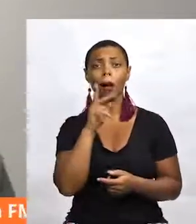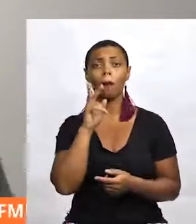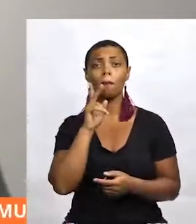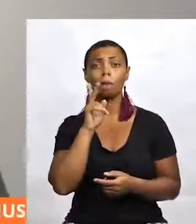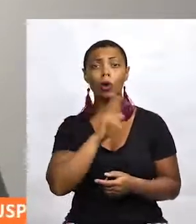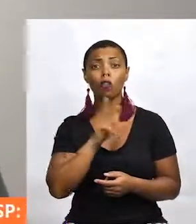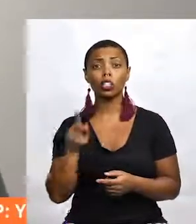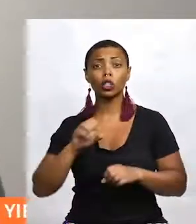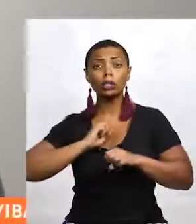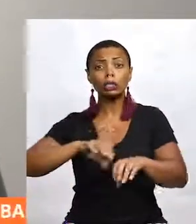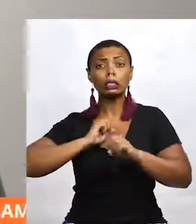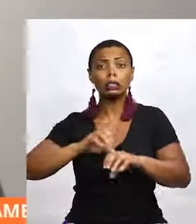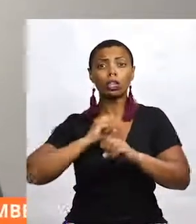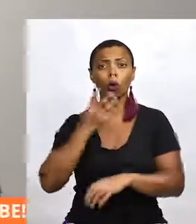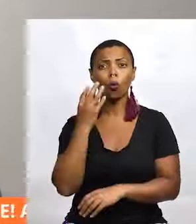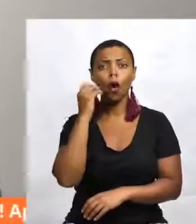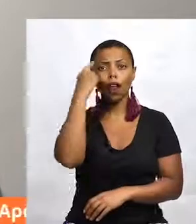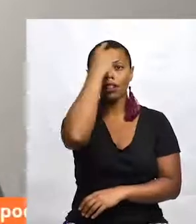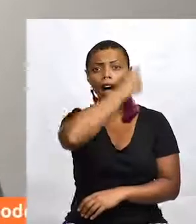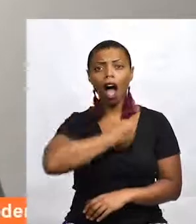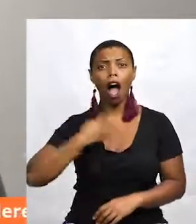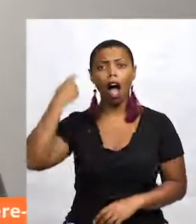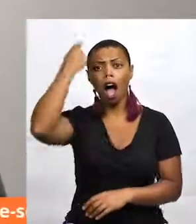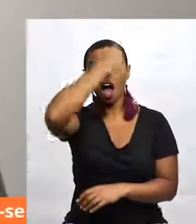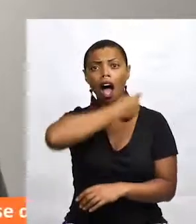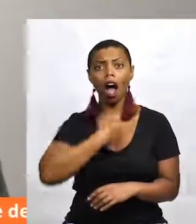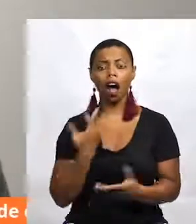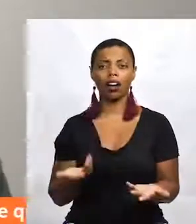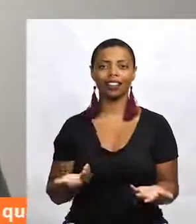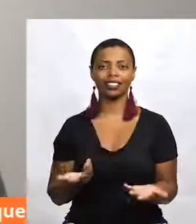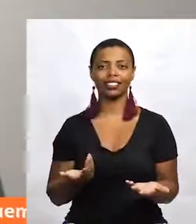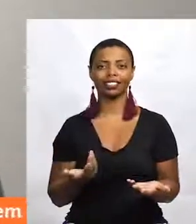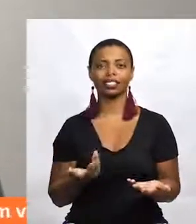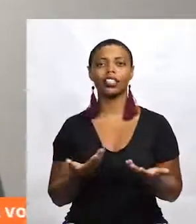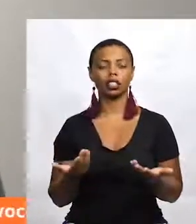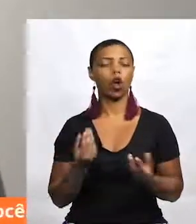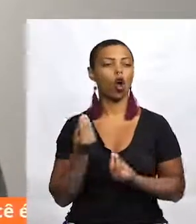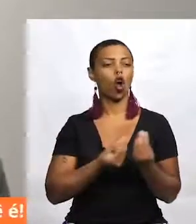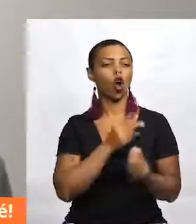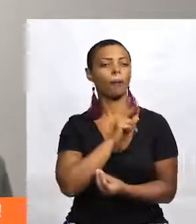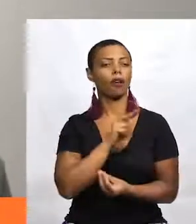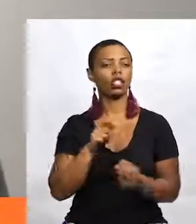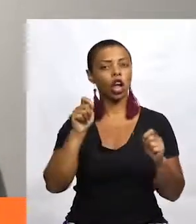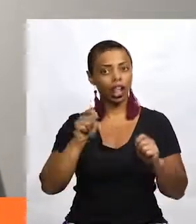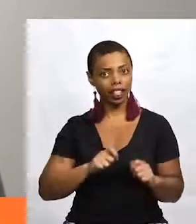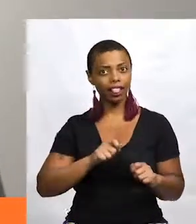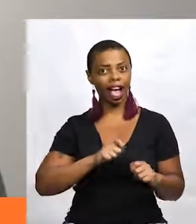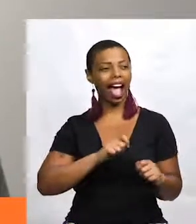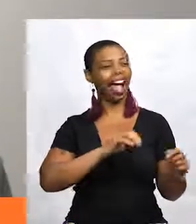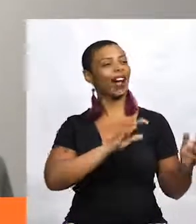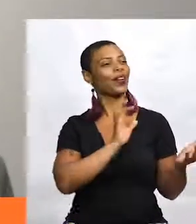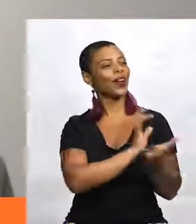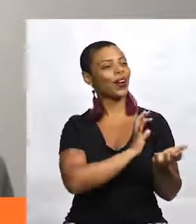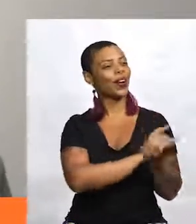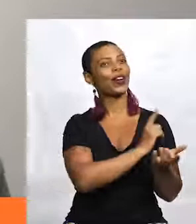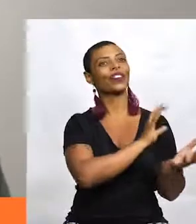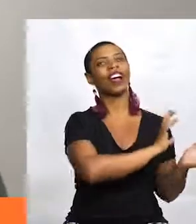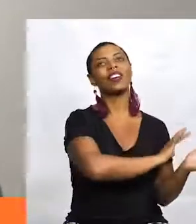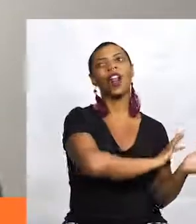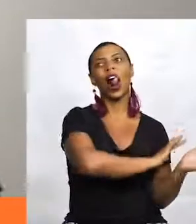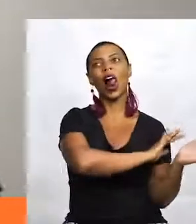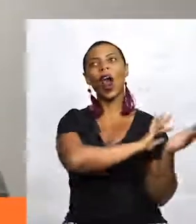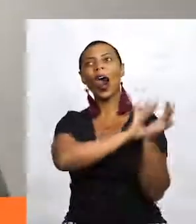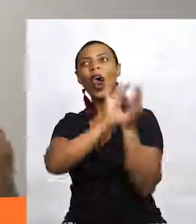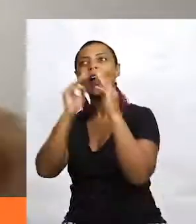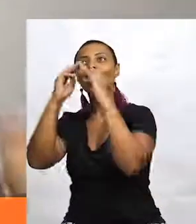sala. Então, o professor, ele não tem uma oportunidade de pegar a turma e levar no museu, me levar num observatório